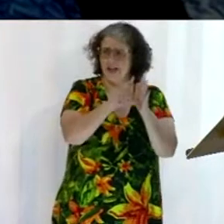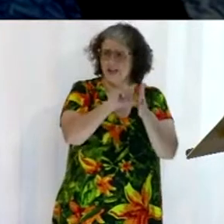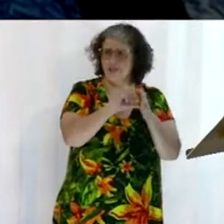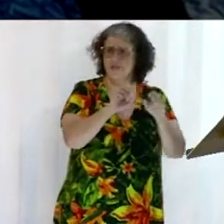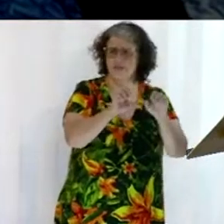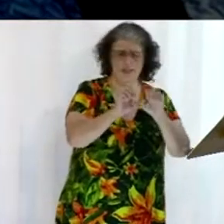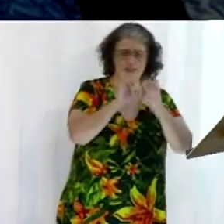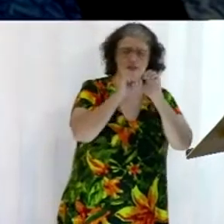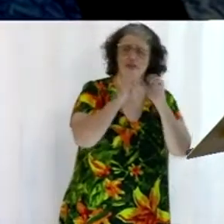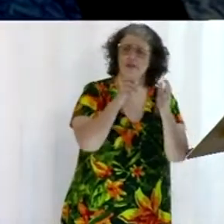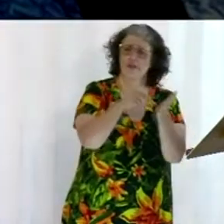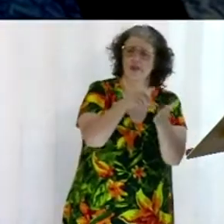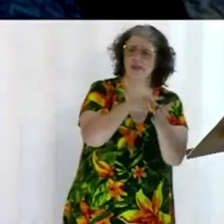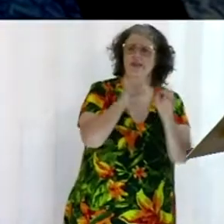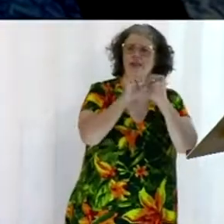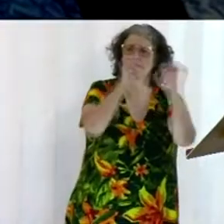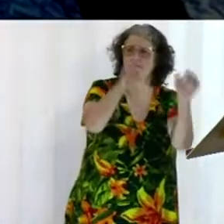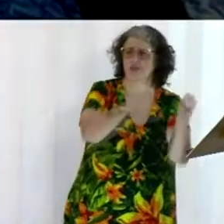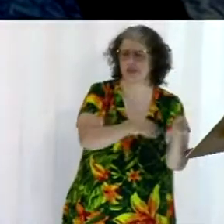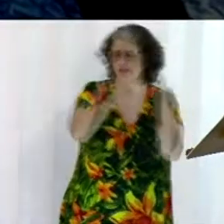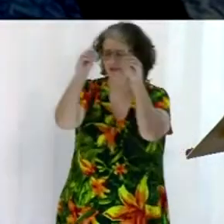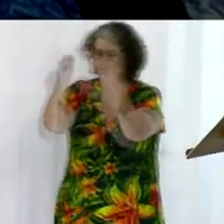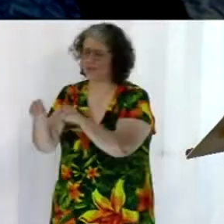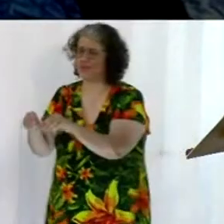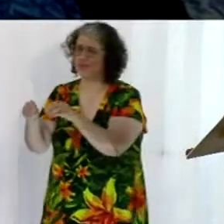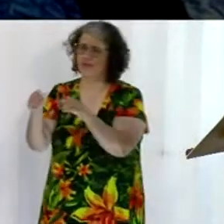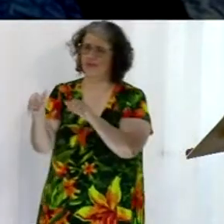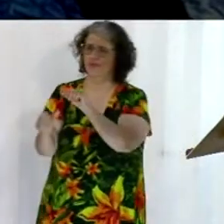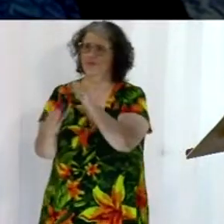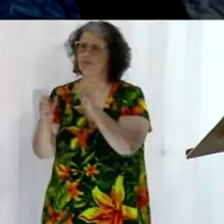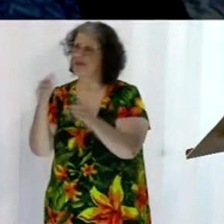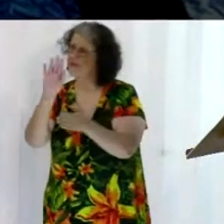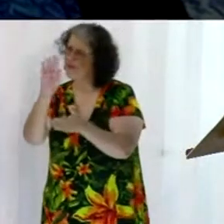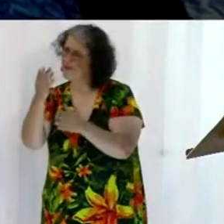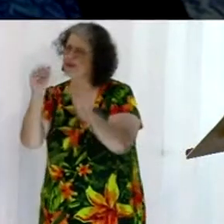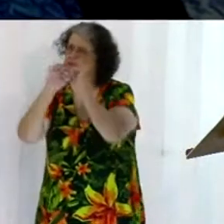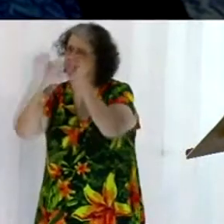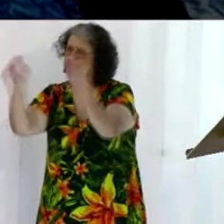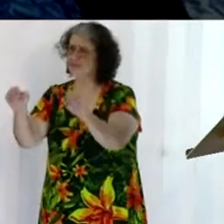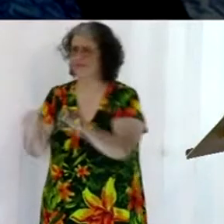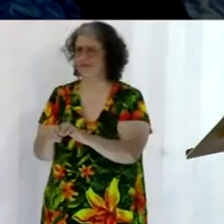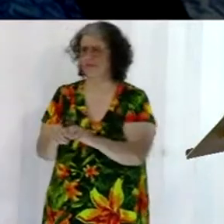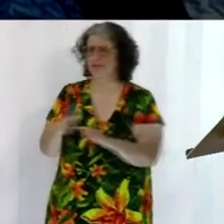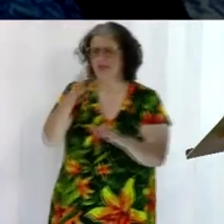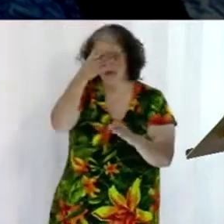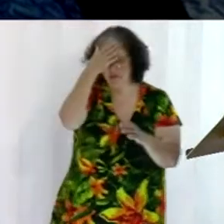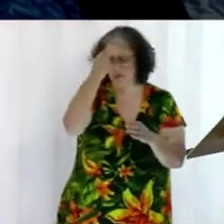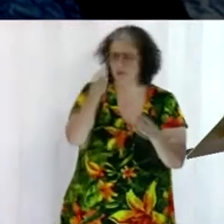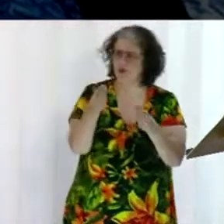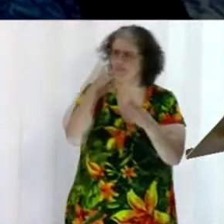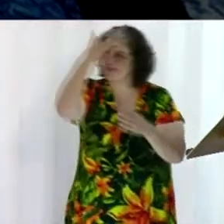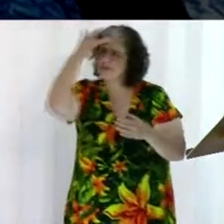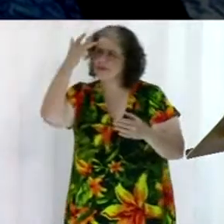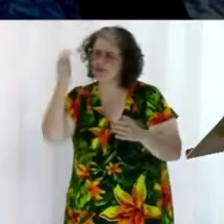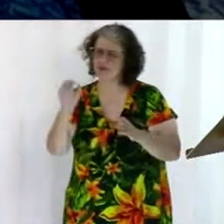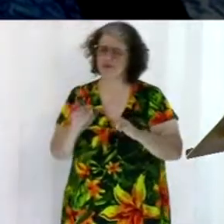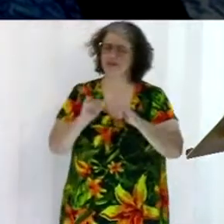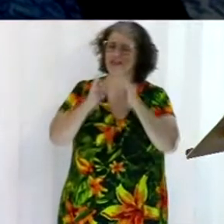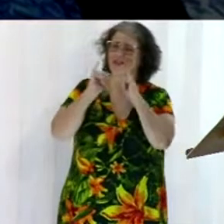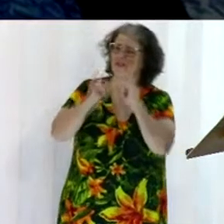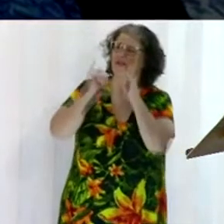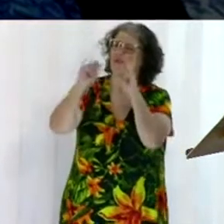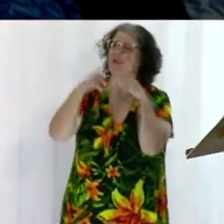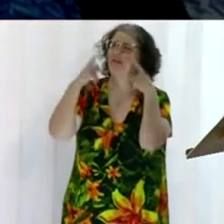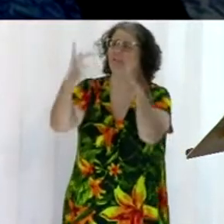evangelho, o qual não é outro, senão que há alguns que vos perturbam e querem perverter o evangelho